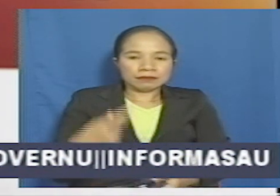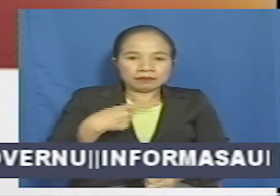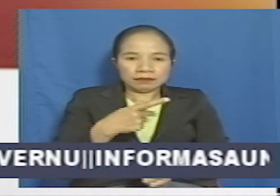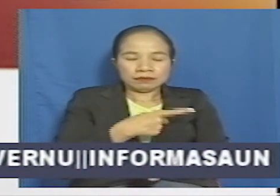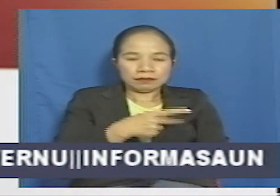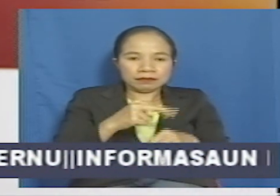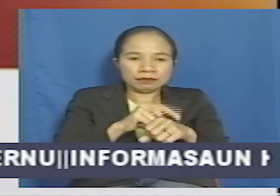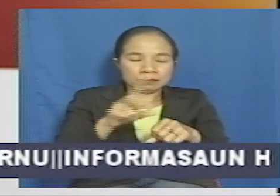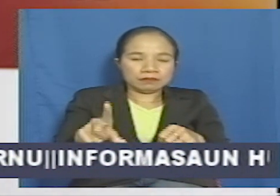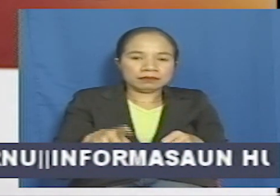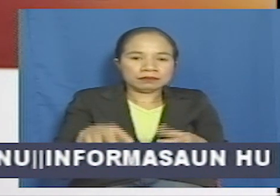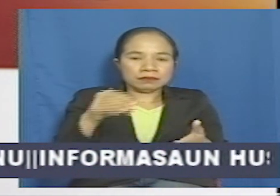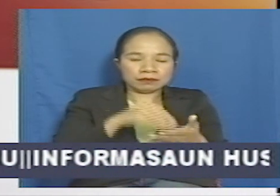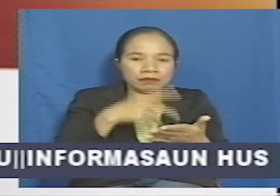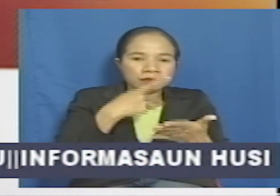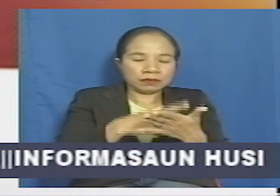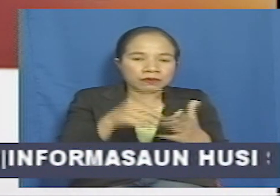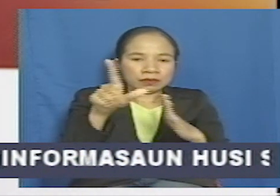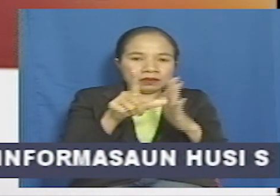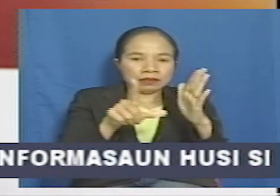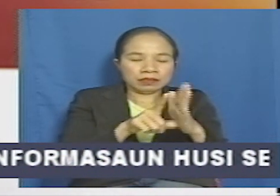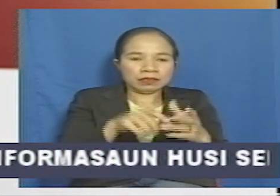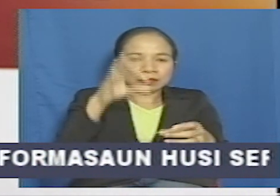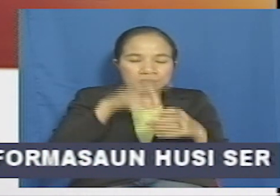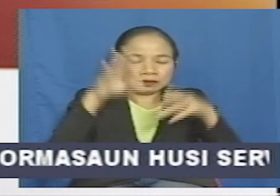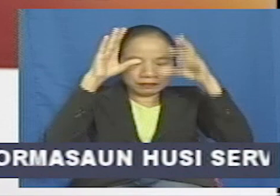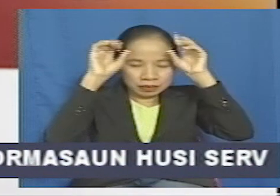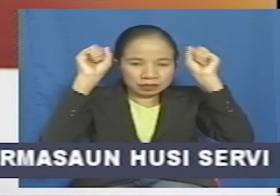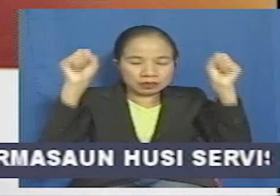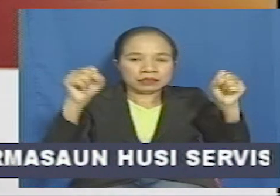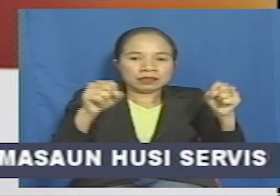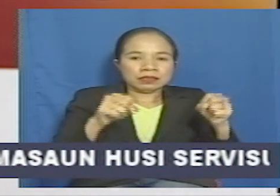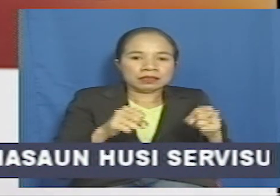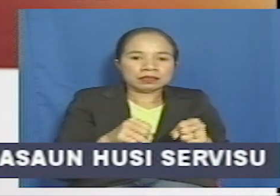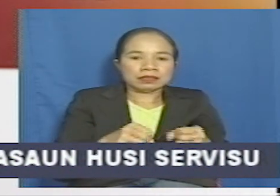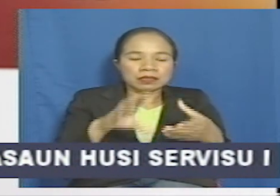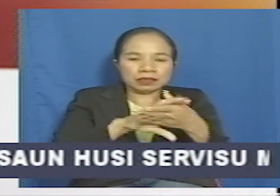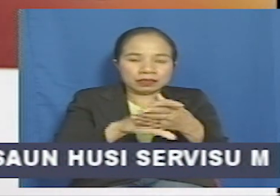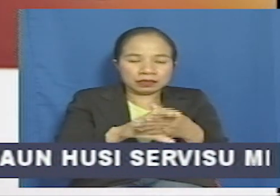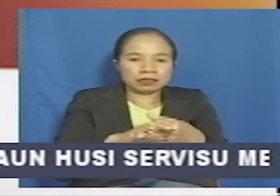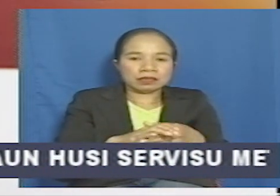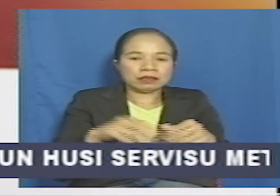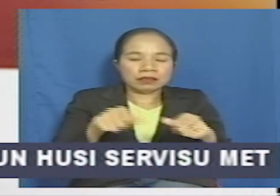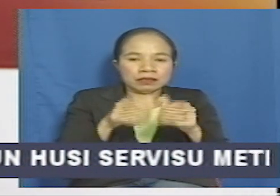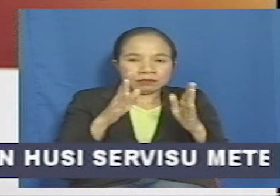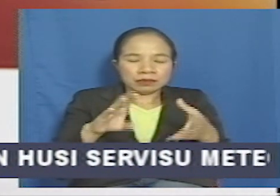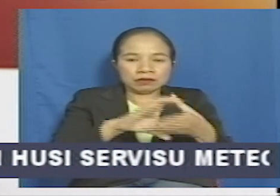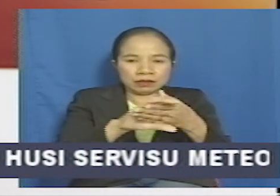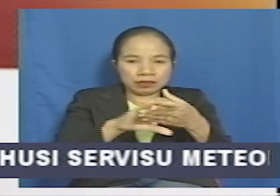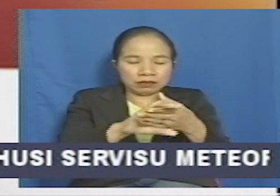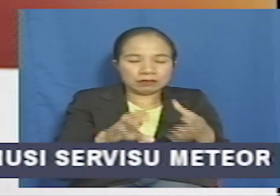Parlamento Nacional aceita a prioridade da proposta de alteração à lei de eleição presidencial, recenseamento eleitoral no órgão de administração